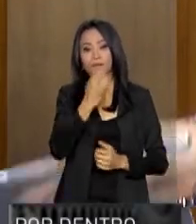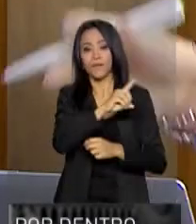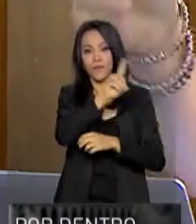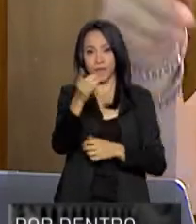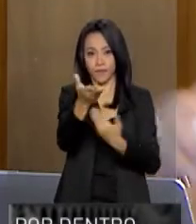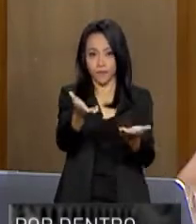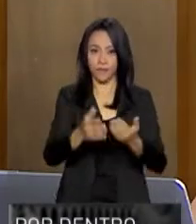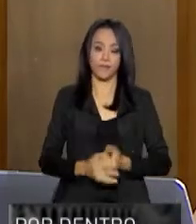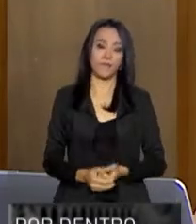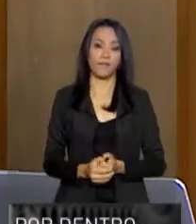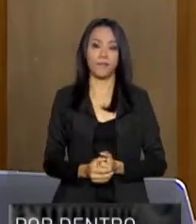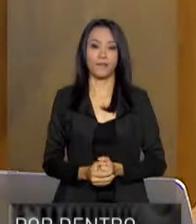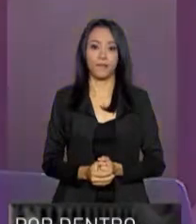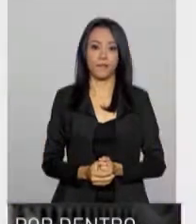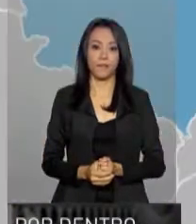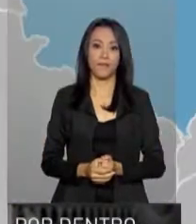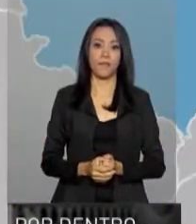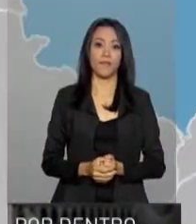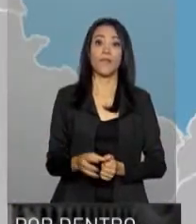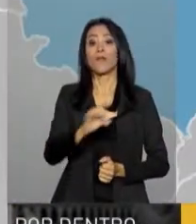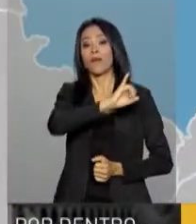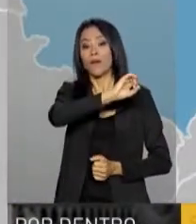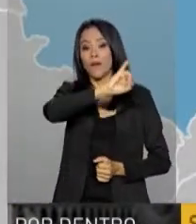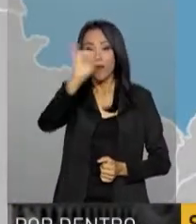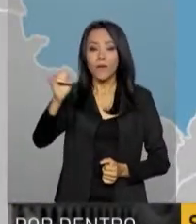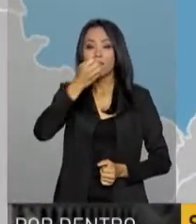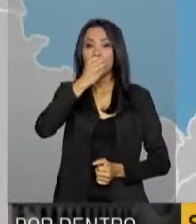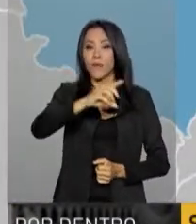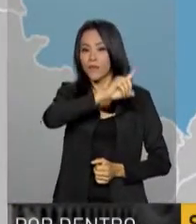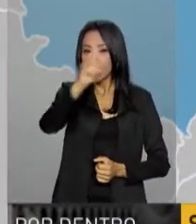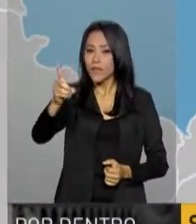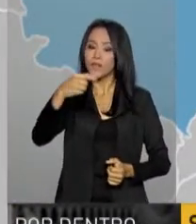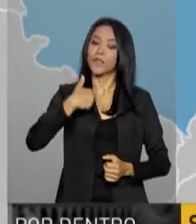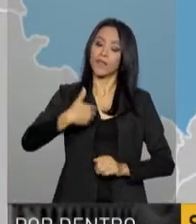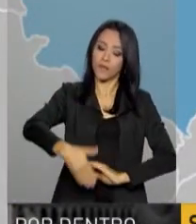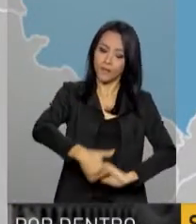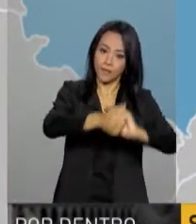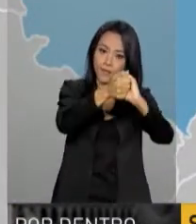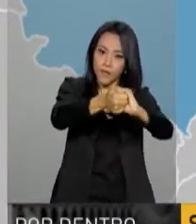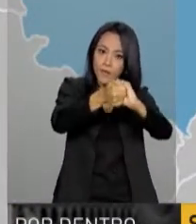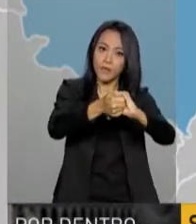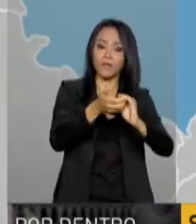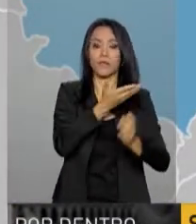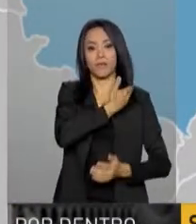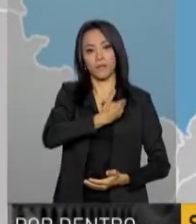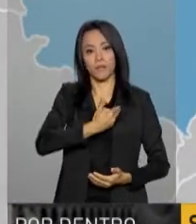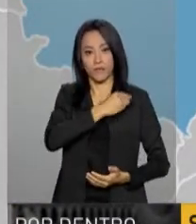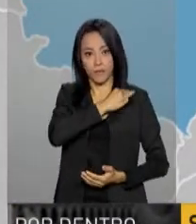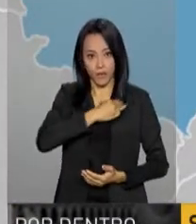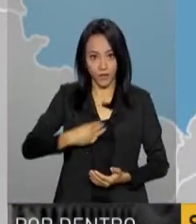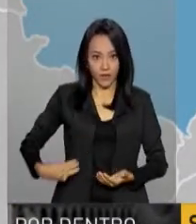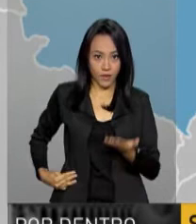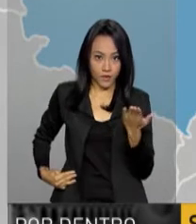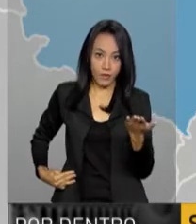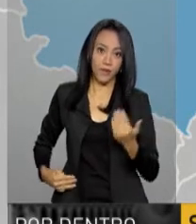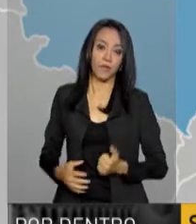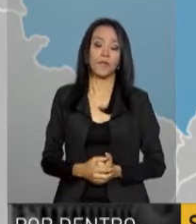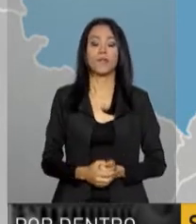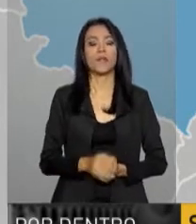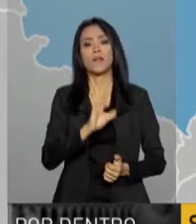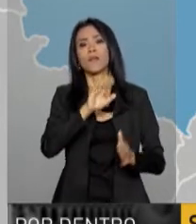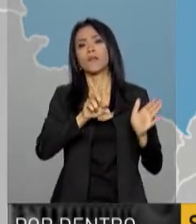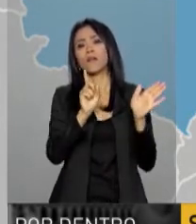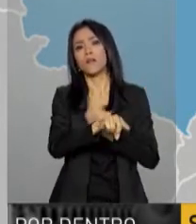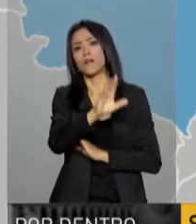você colocar lá bom dia pra vocês meus cumprimentos ao ministro é ministro ou é